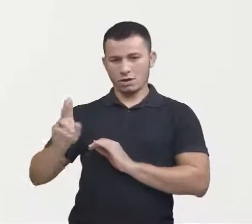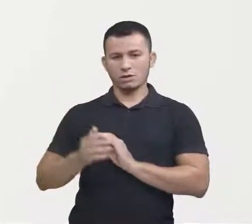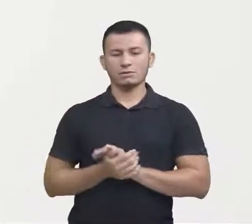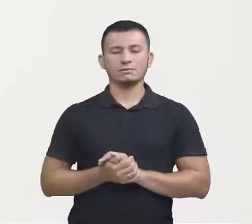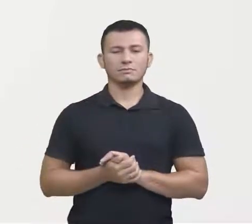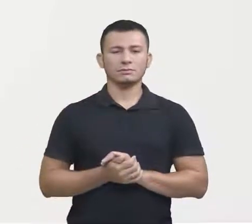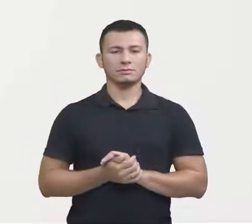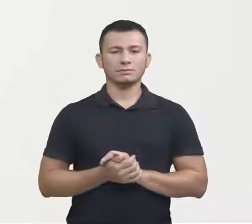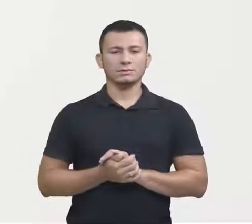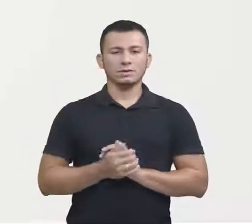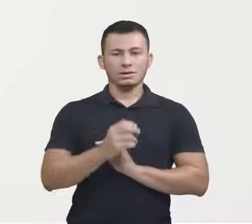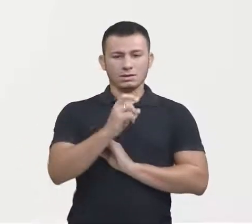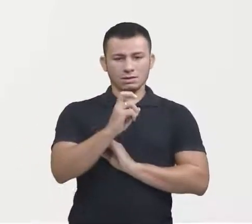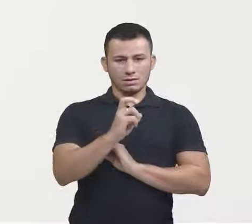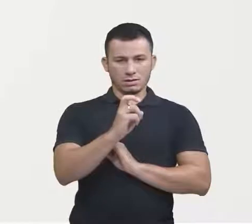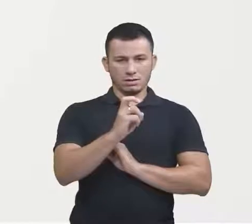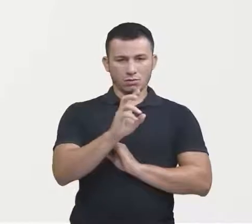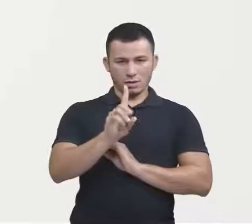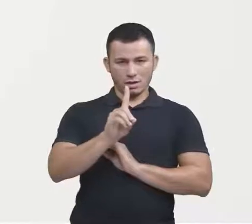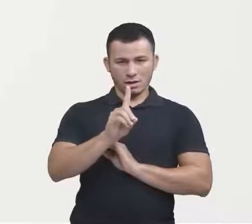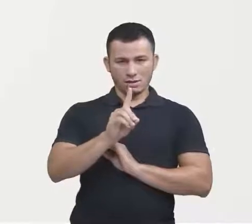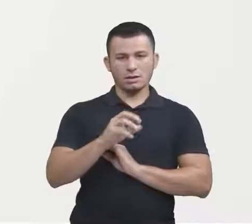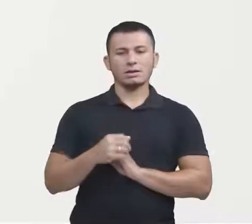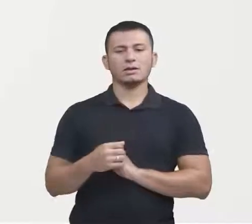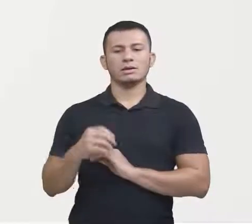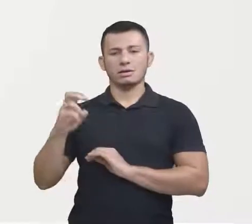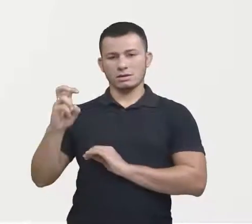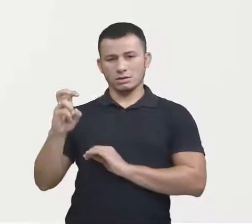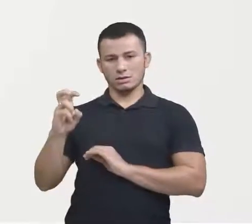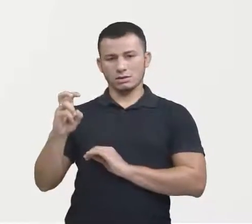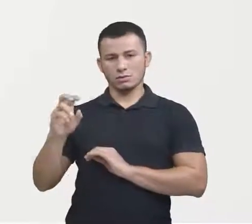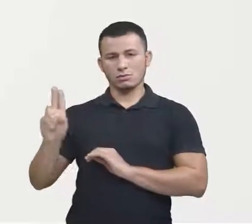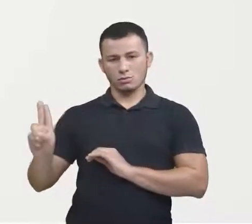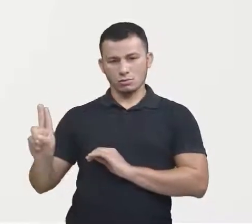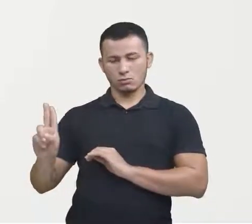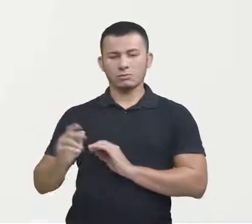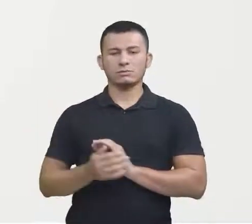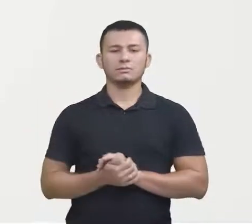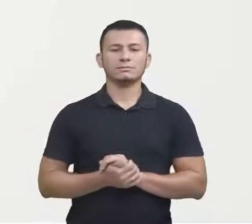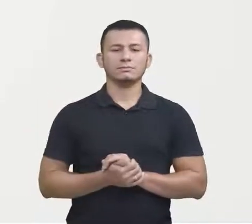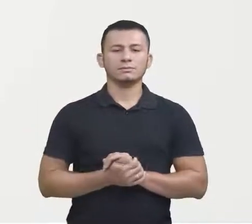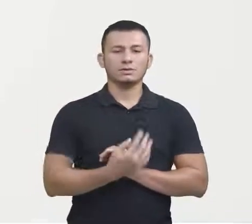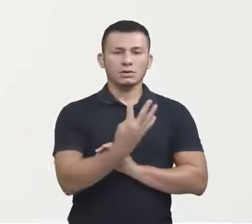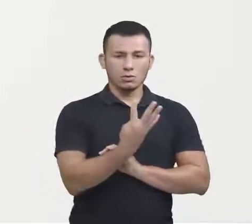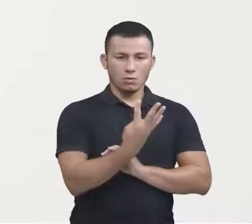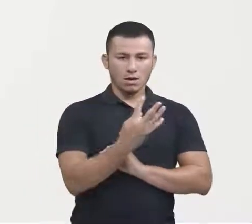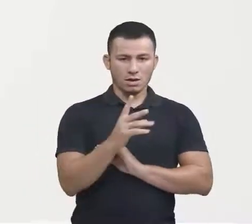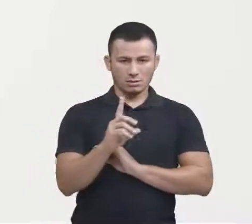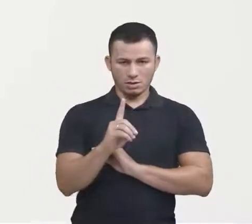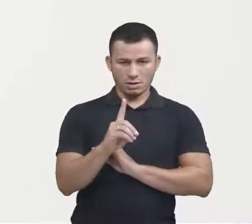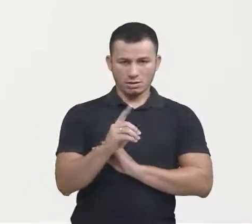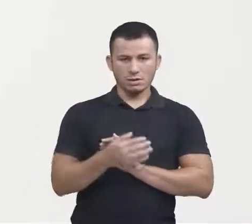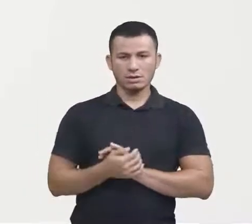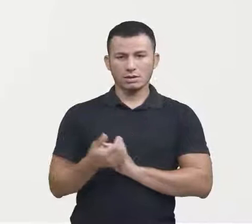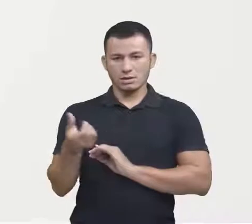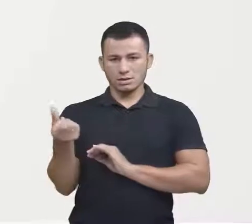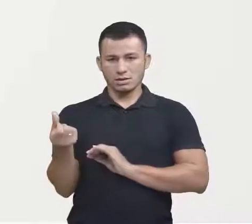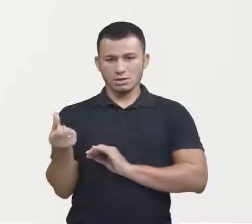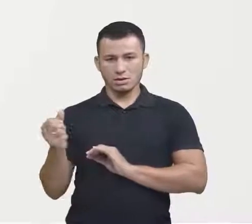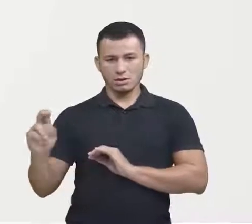15 dezenas e 5 unidades 4 dezenas e 6